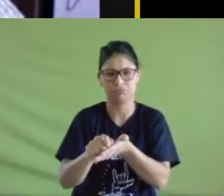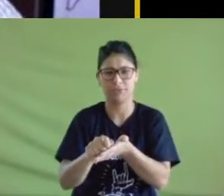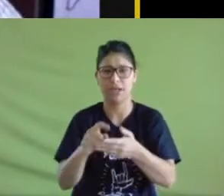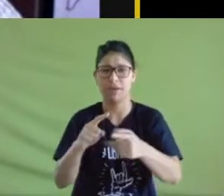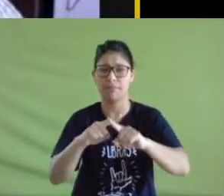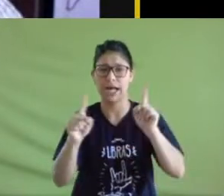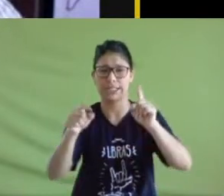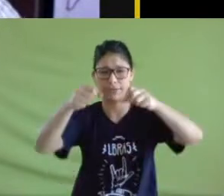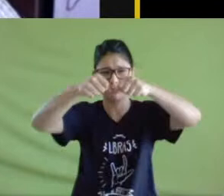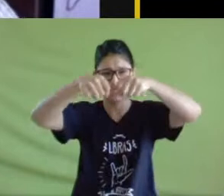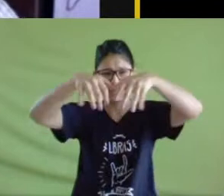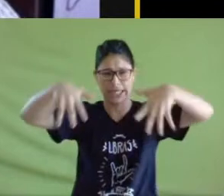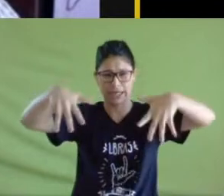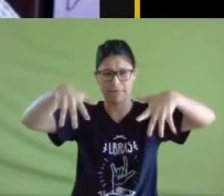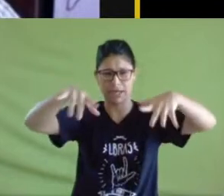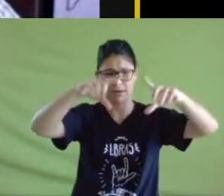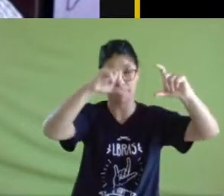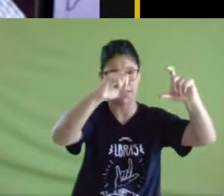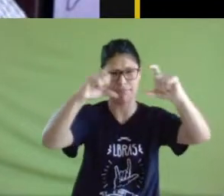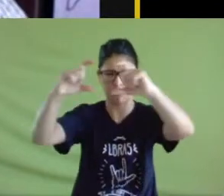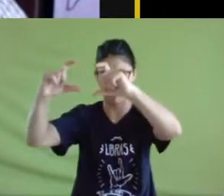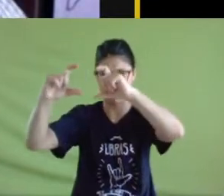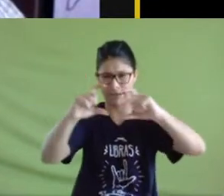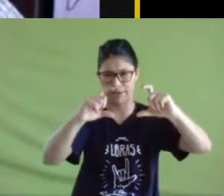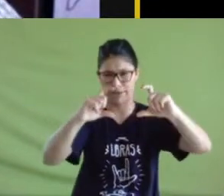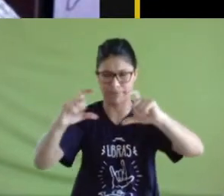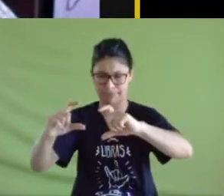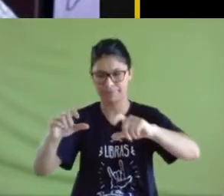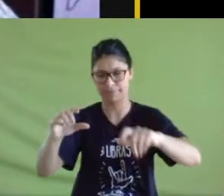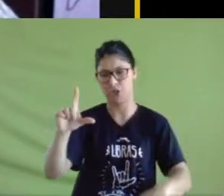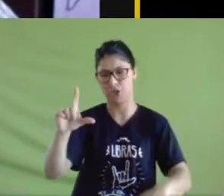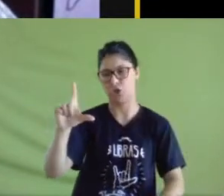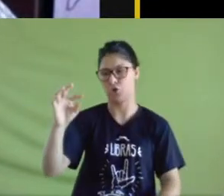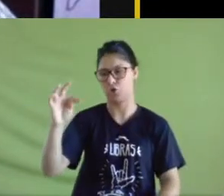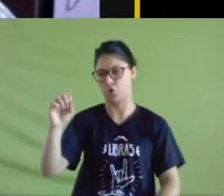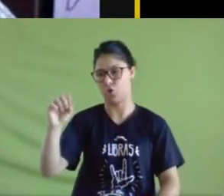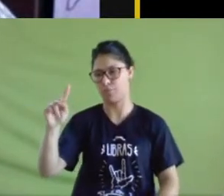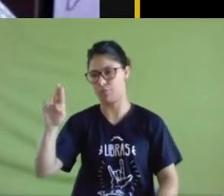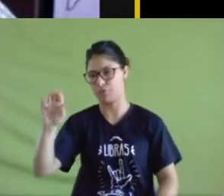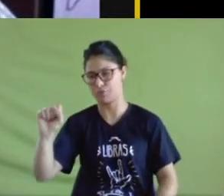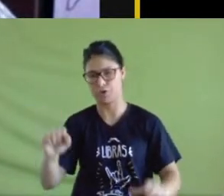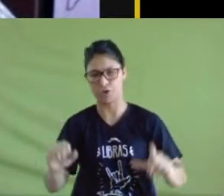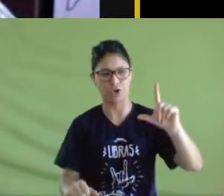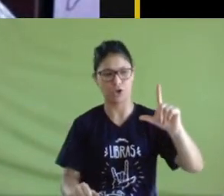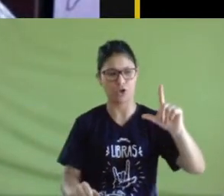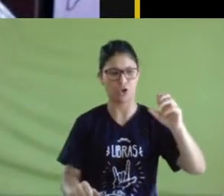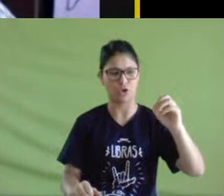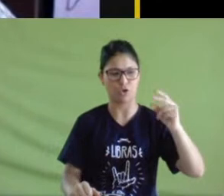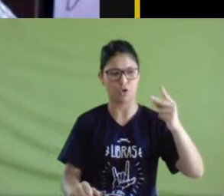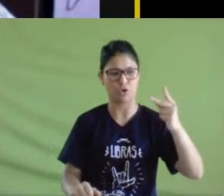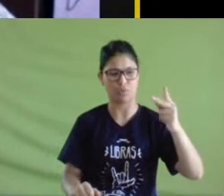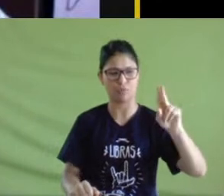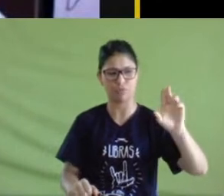esquematicamente, a gente poderia dizer que o topos ou o locus é sempre um lugar